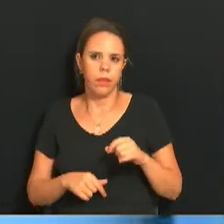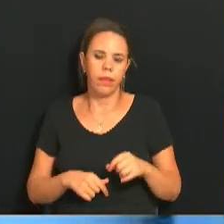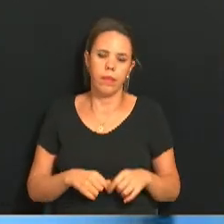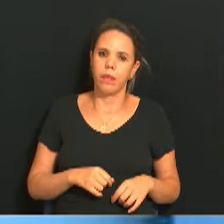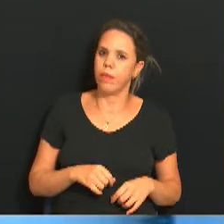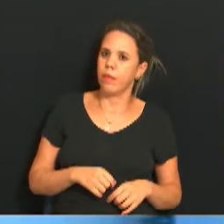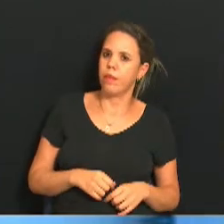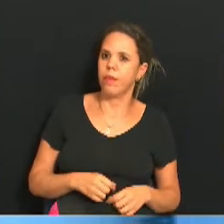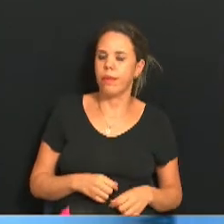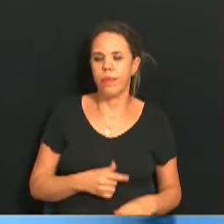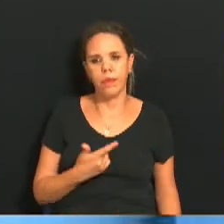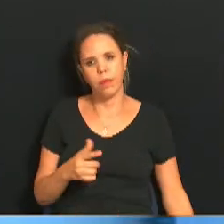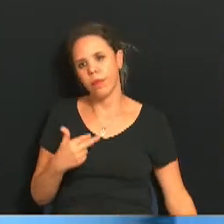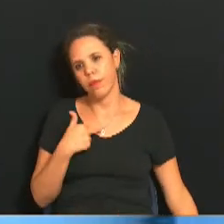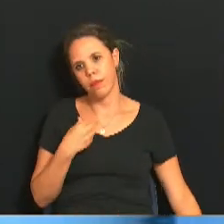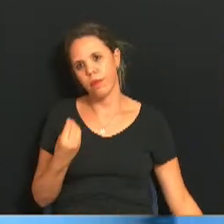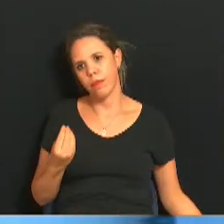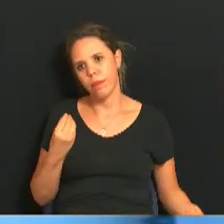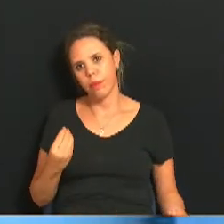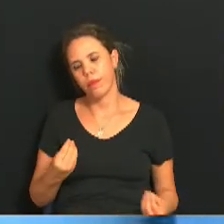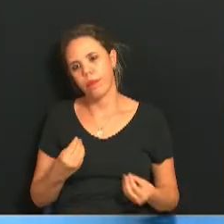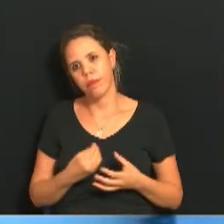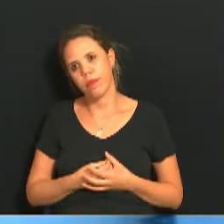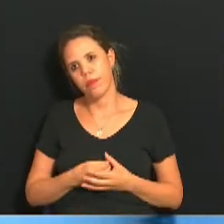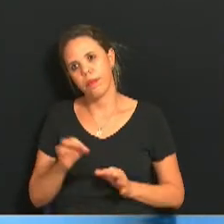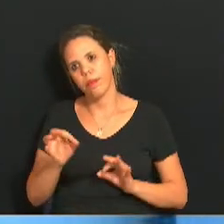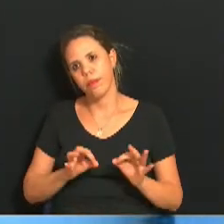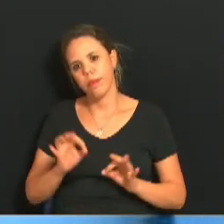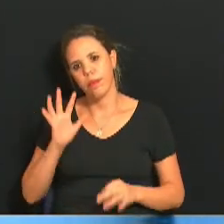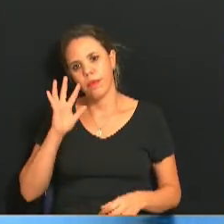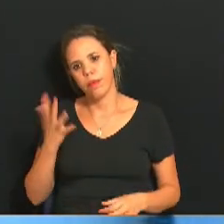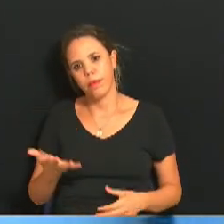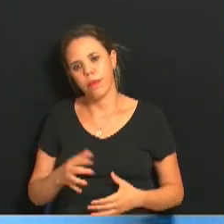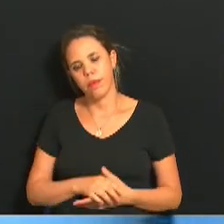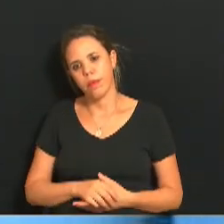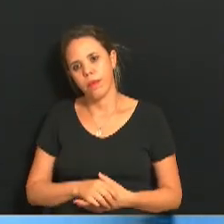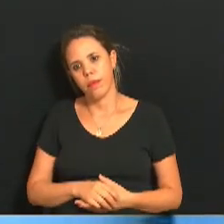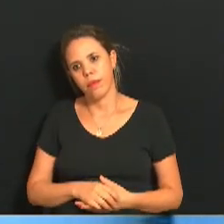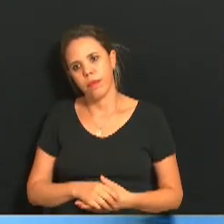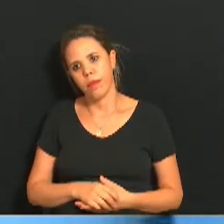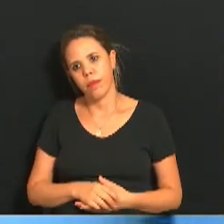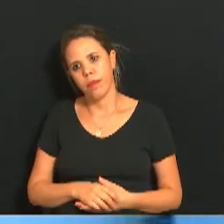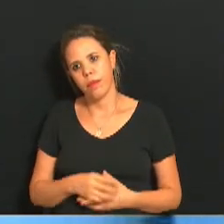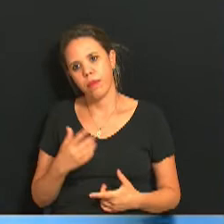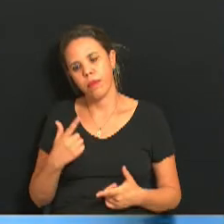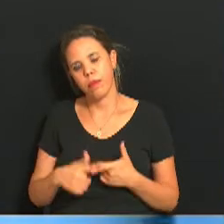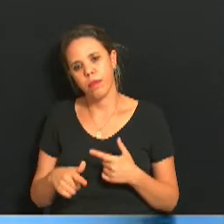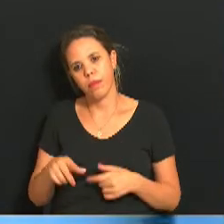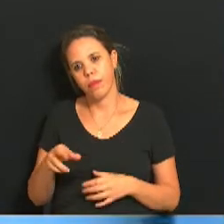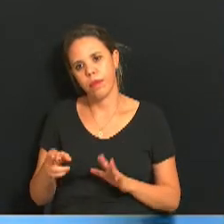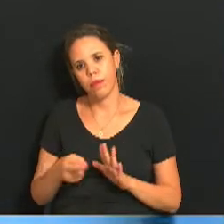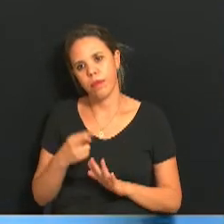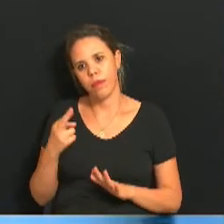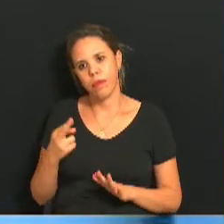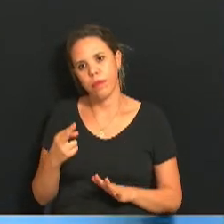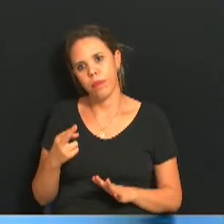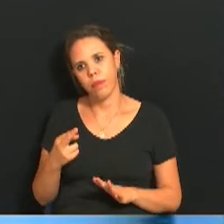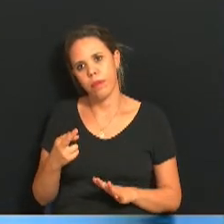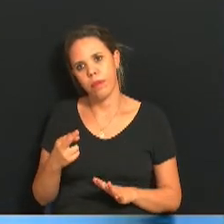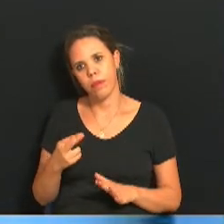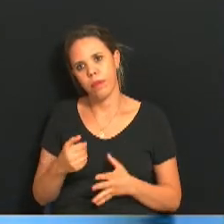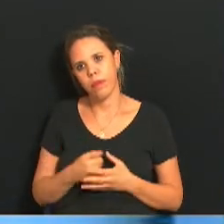materialidade não tem Polo esse tombamento produzir a ser aqui isso não conta amigo e toda a resolução o Google o